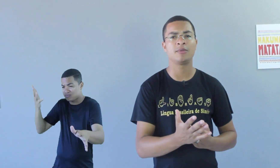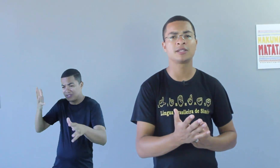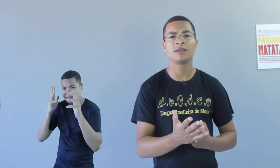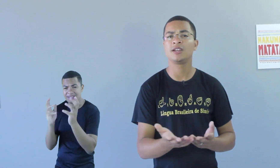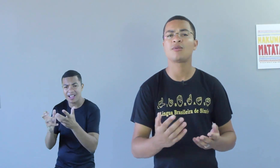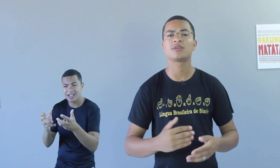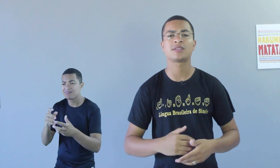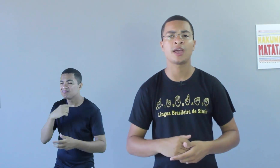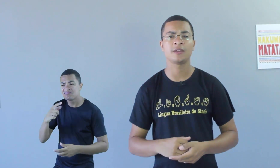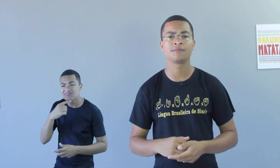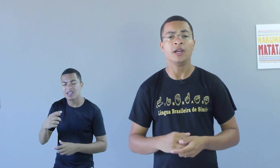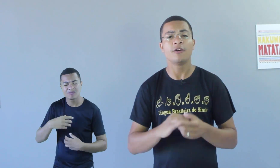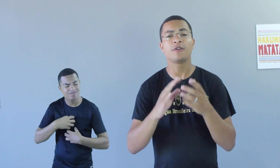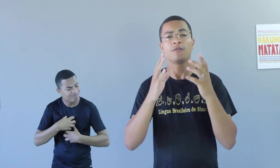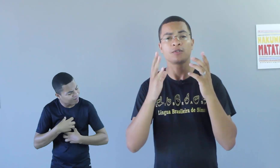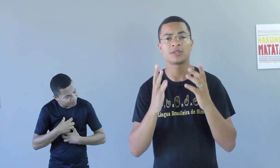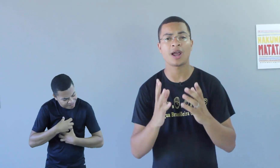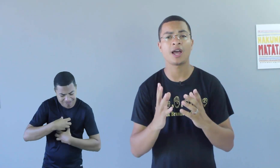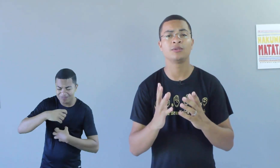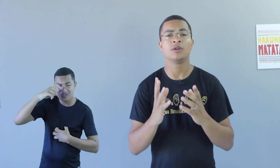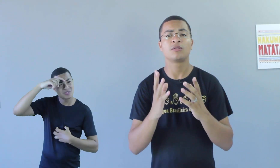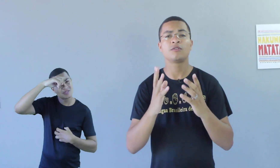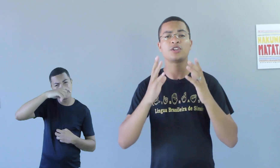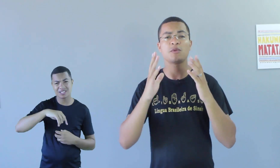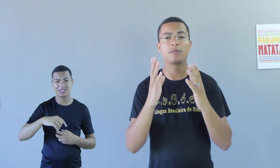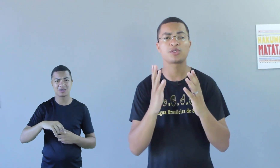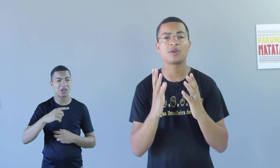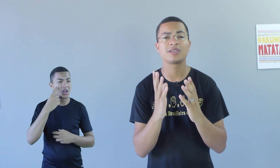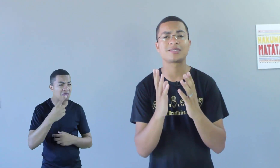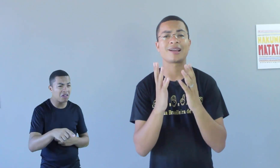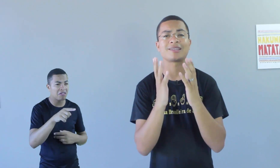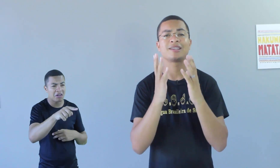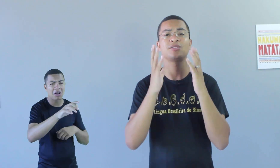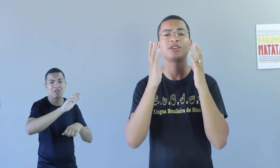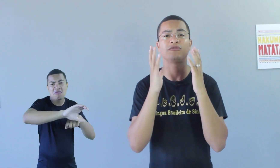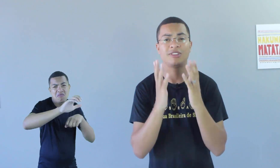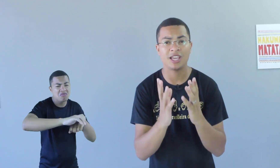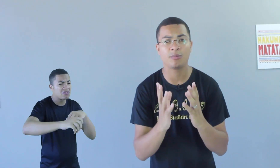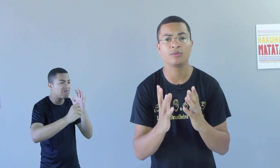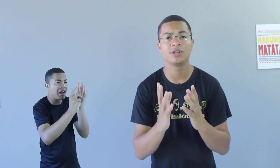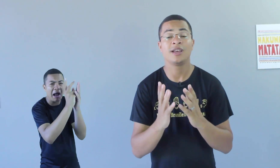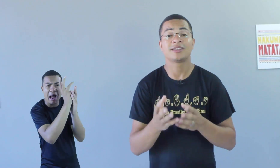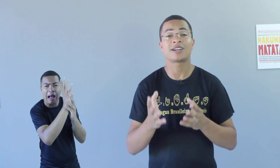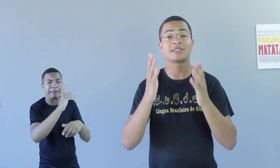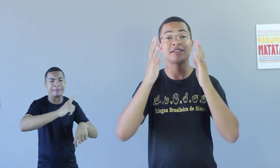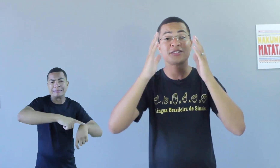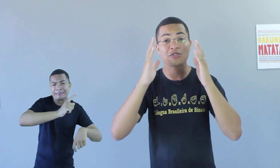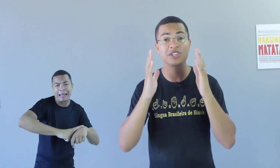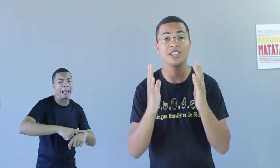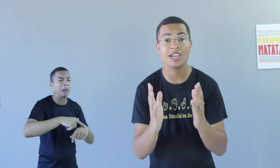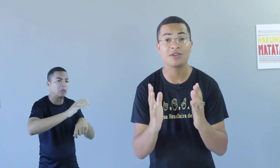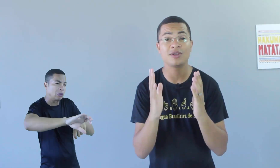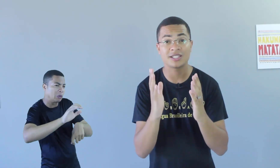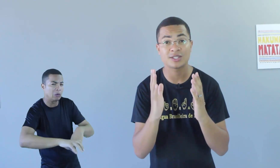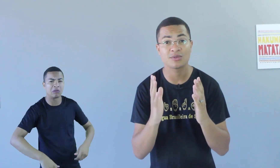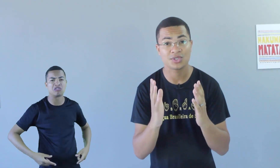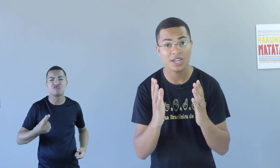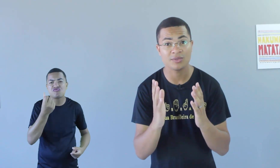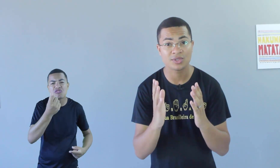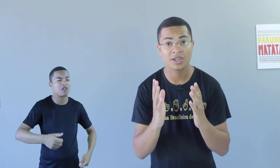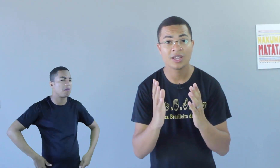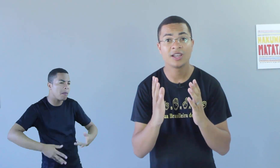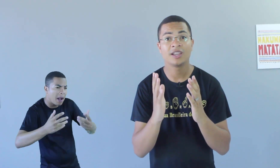na Libras e não consegue. Eu fico frustrado quando eu vejo uma pessoa que está gastando seu tempo, está gastando seu dinheiro